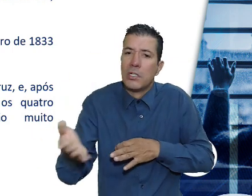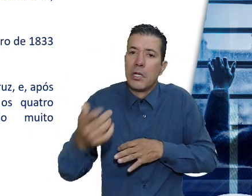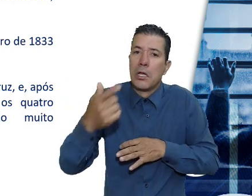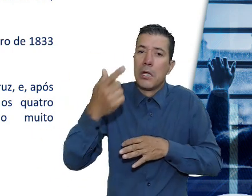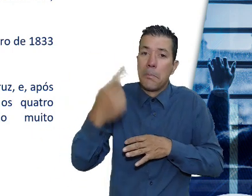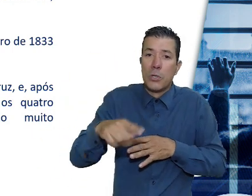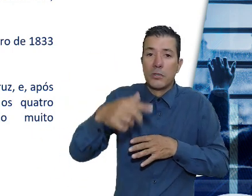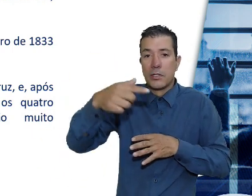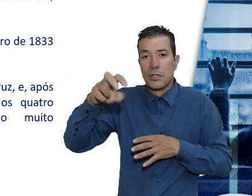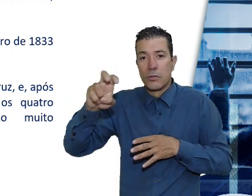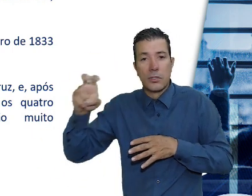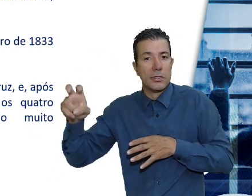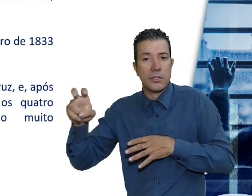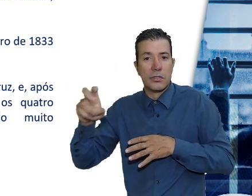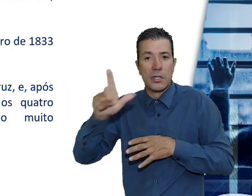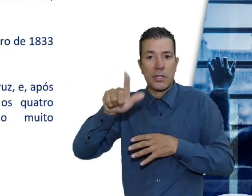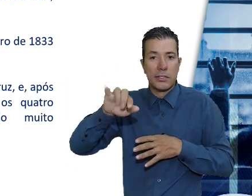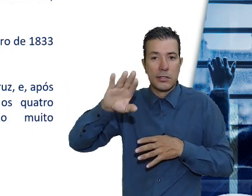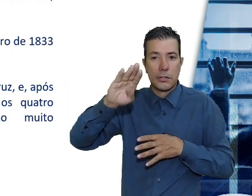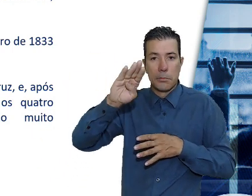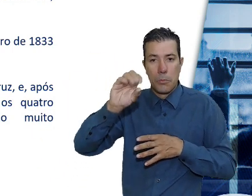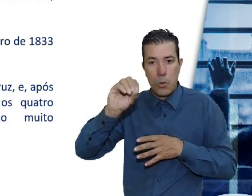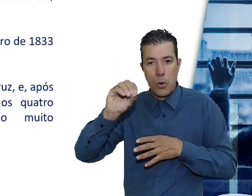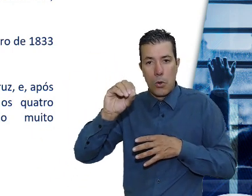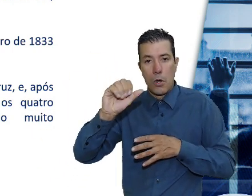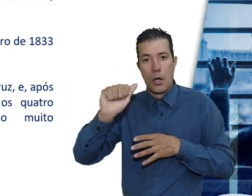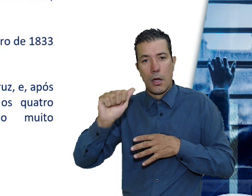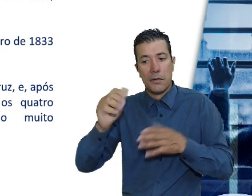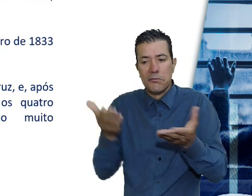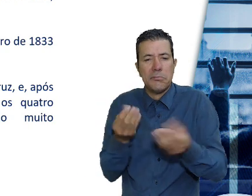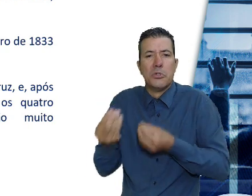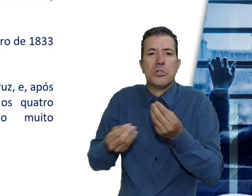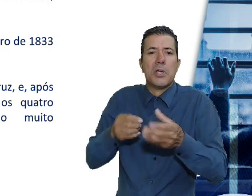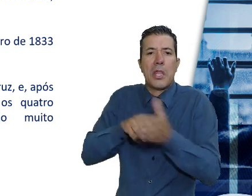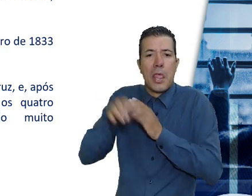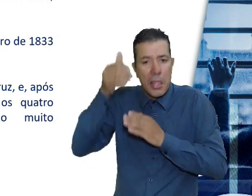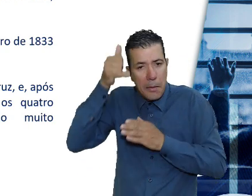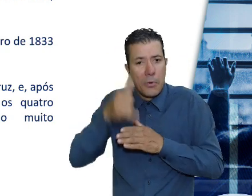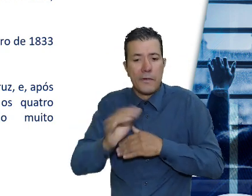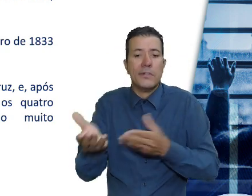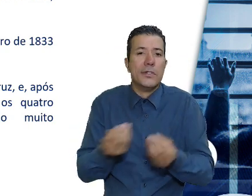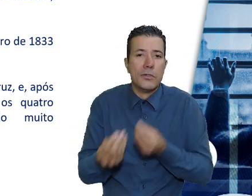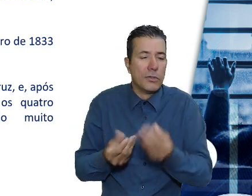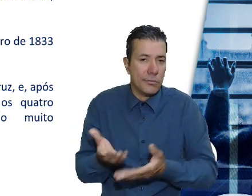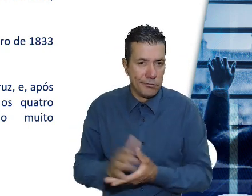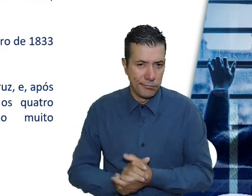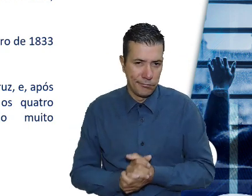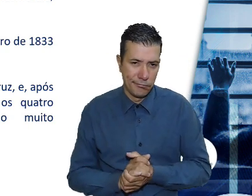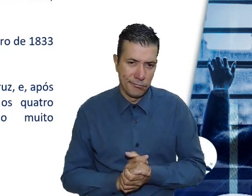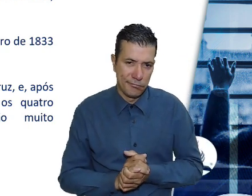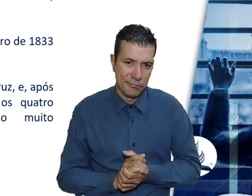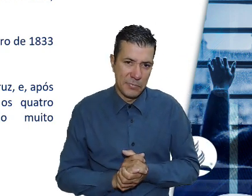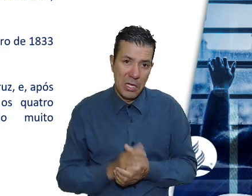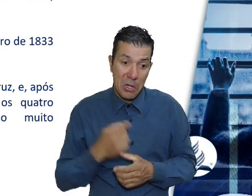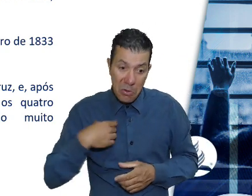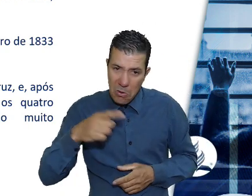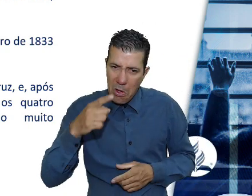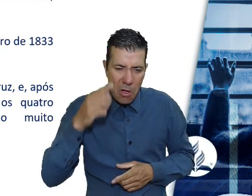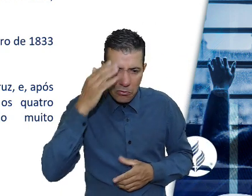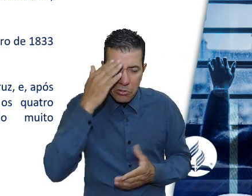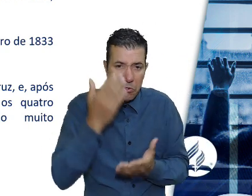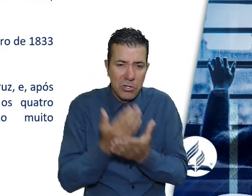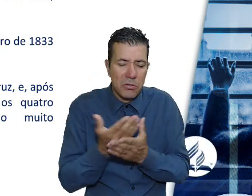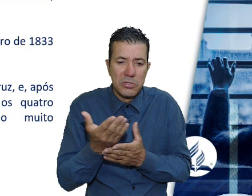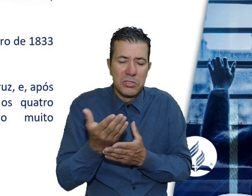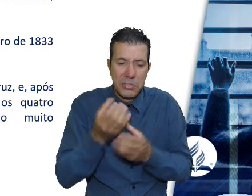de 1755 é o que nós temos que encaixar aqui dentro da profecia? Bom, isso aí não é somente nós que falamos